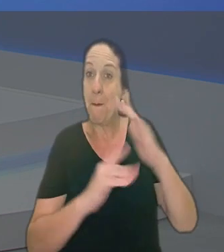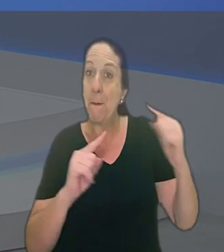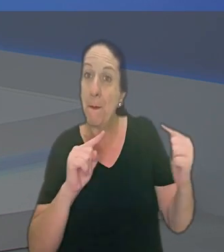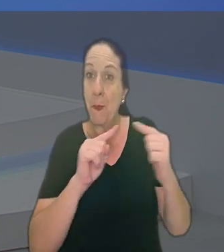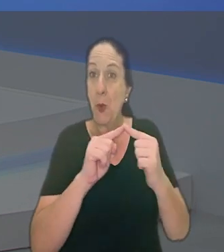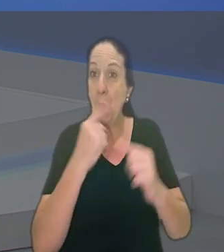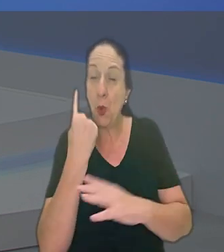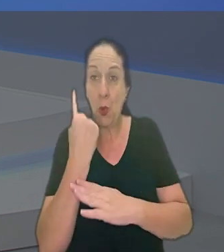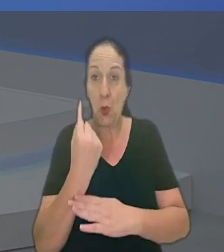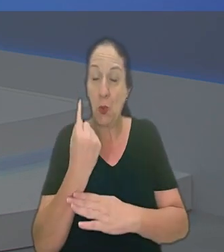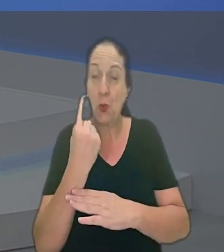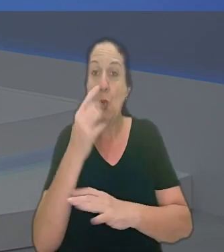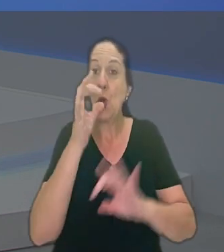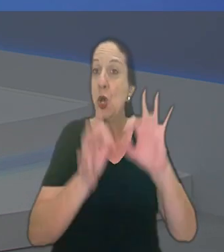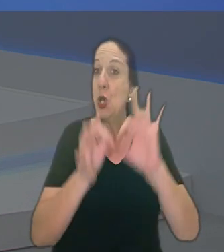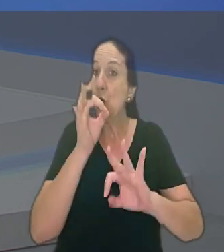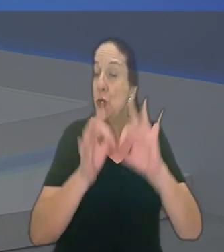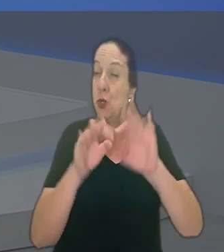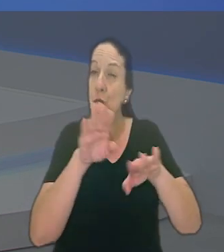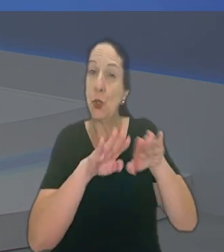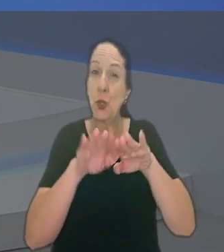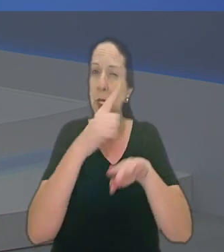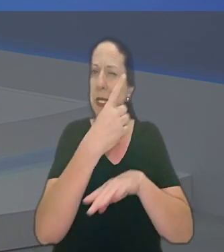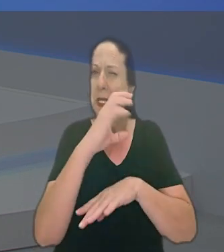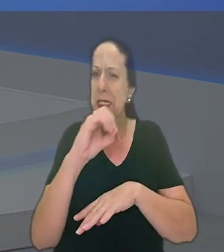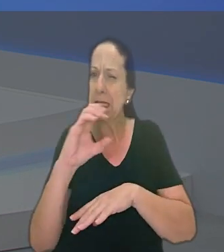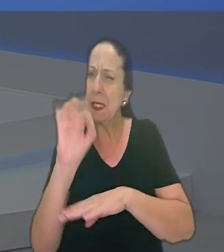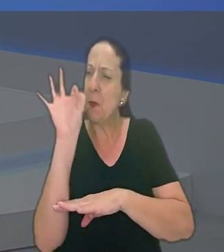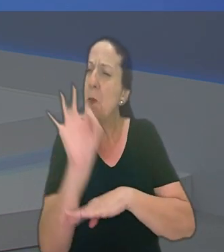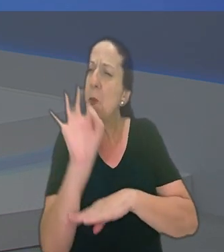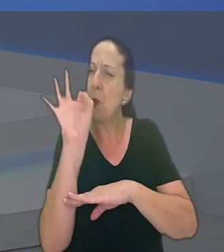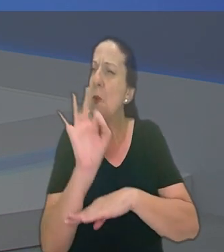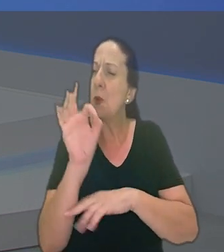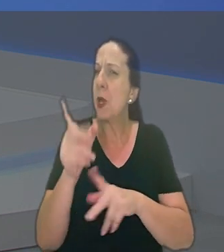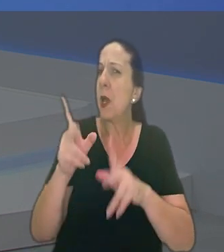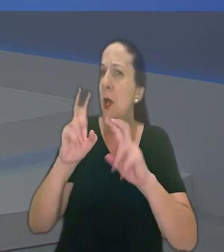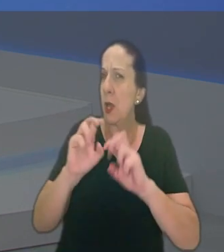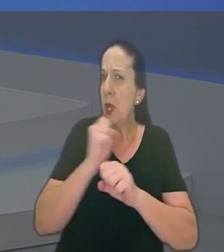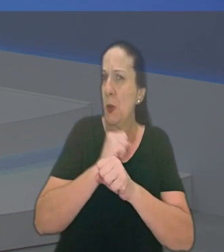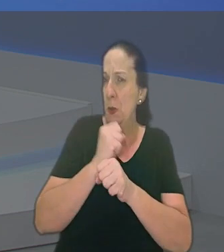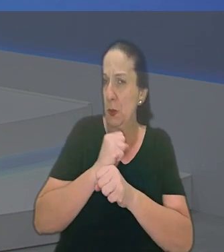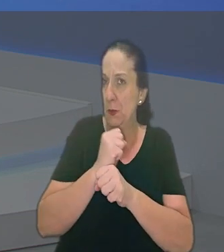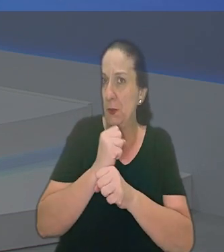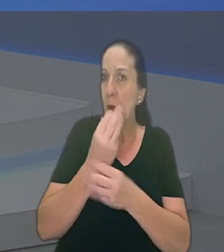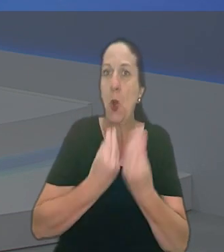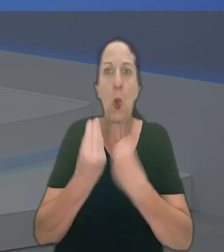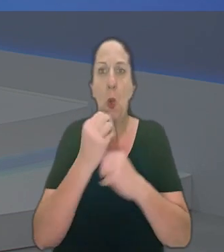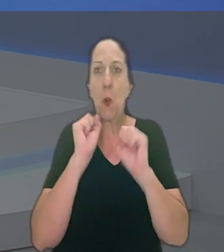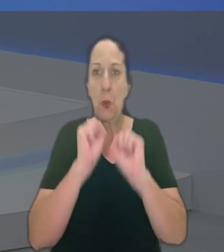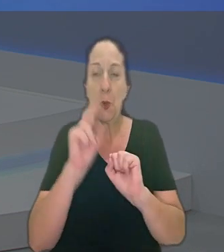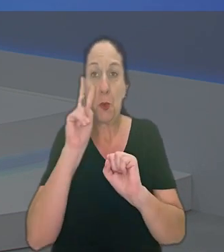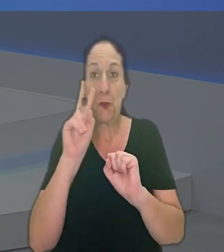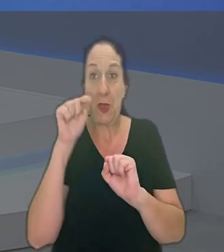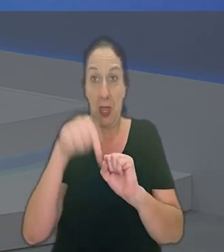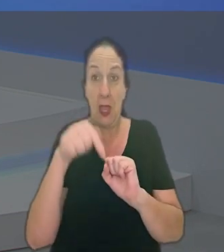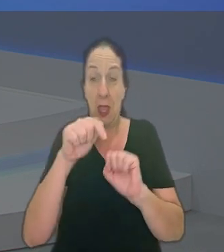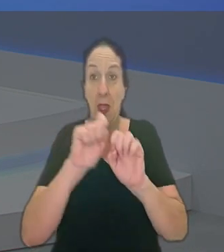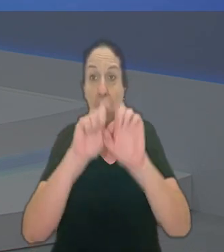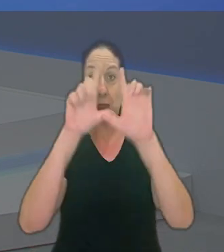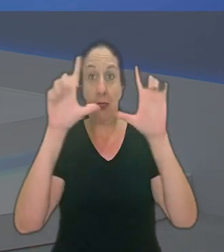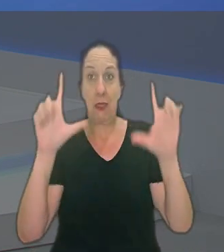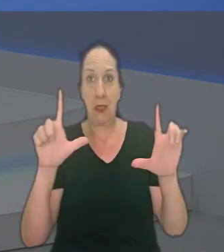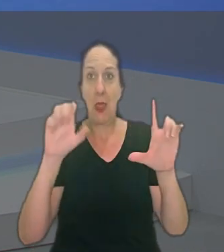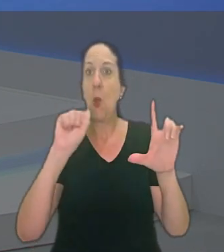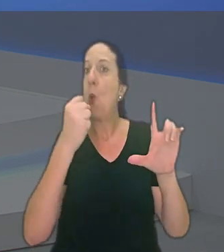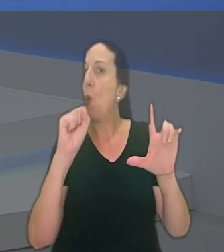meta 1 do CNJ prevê que o TST julgue o equivalente a 100% dos casos recebidos ao ano. Como nós podemos ver aqui